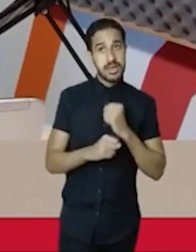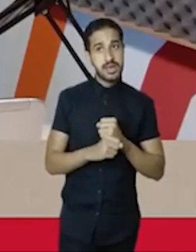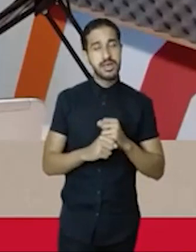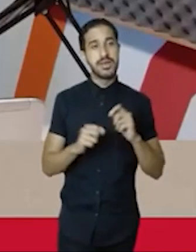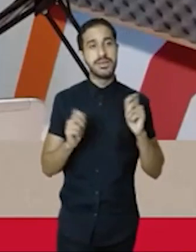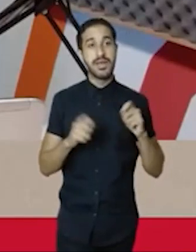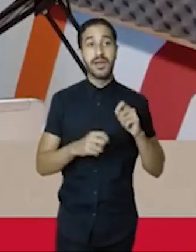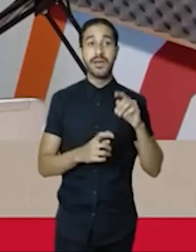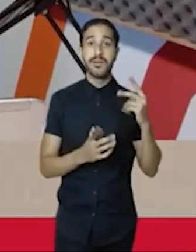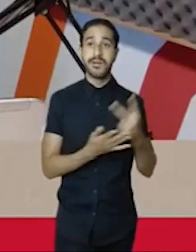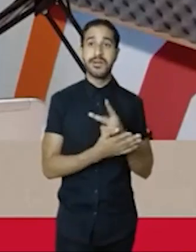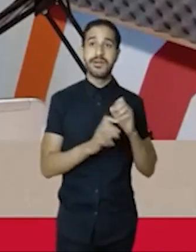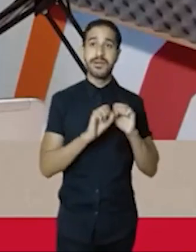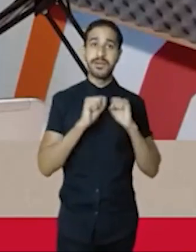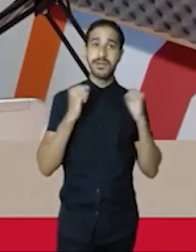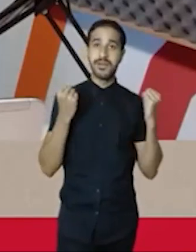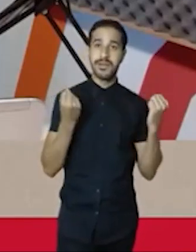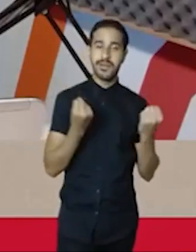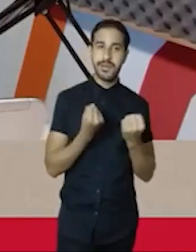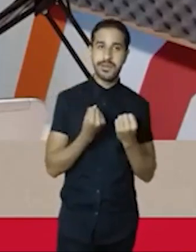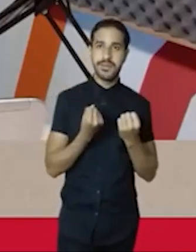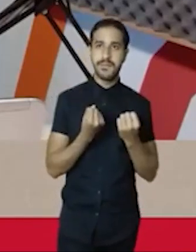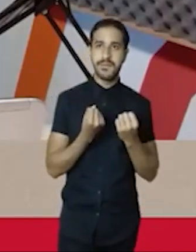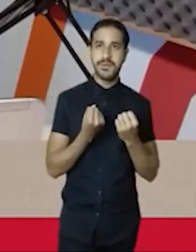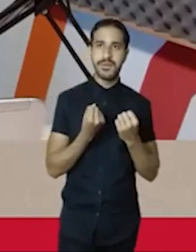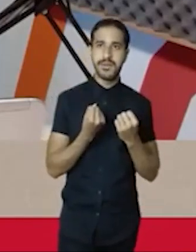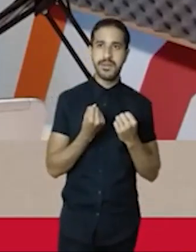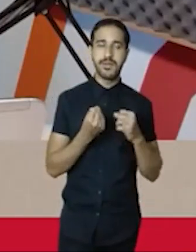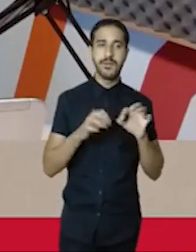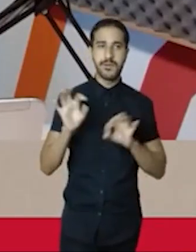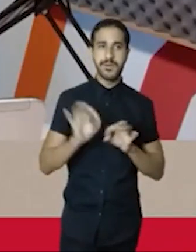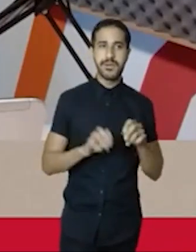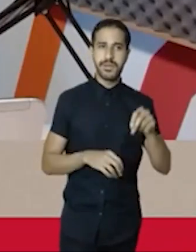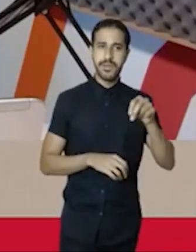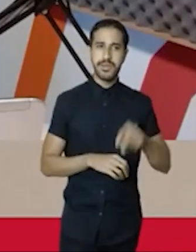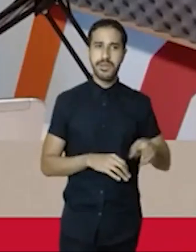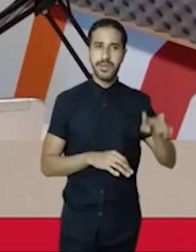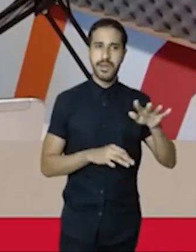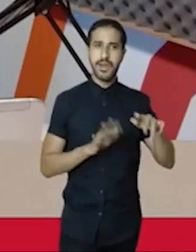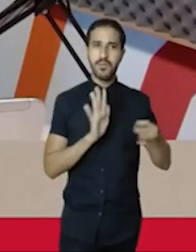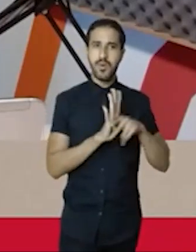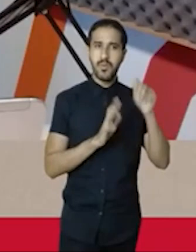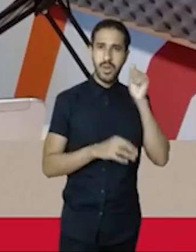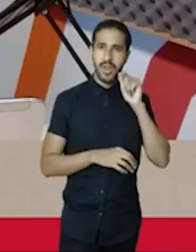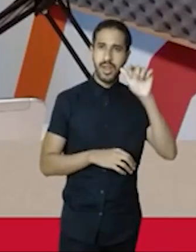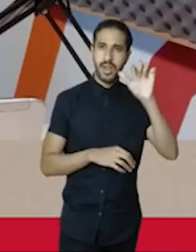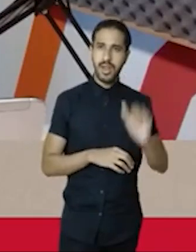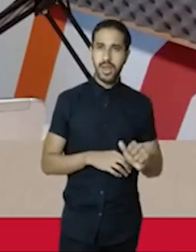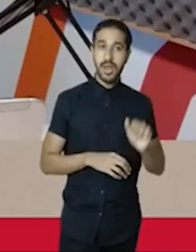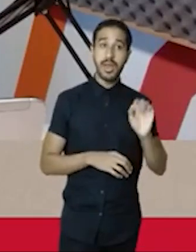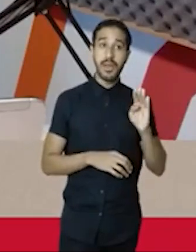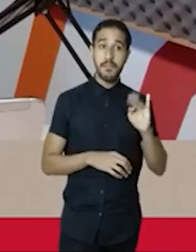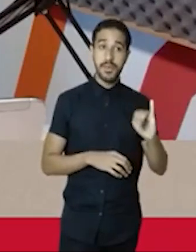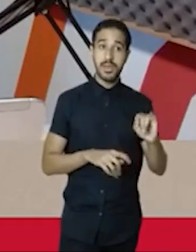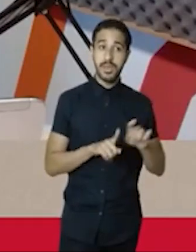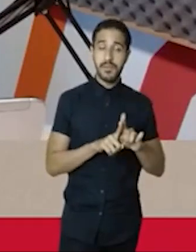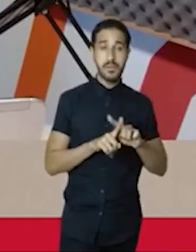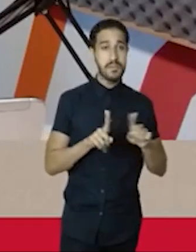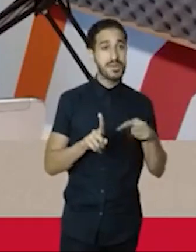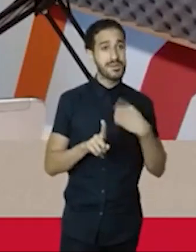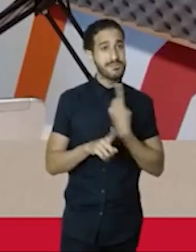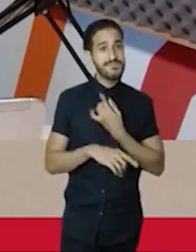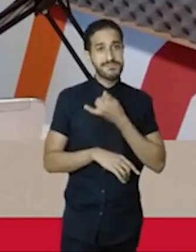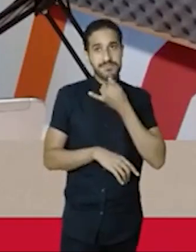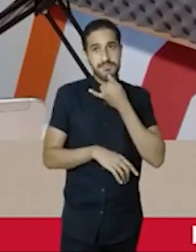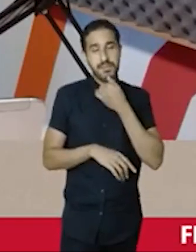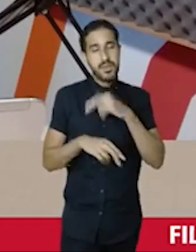ocorrer o Senalisbi, que é um espaço de organização nacional das mulheres lésbicas e bissexuais, mas que a gente,